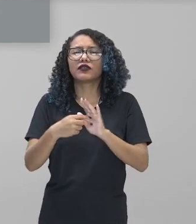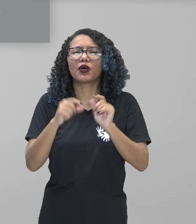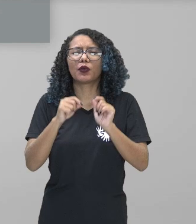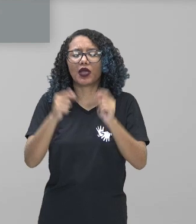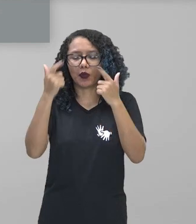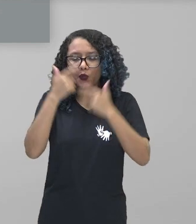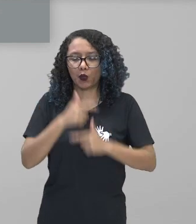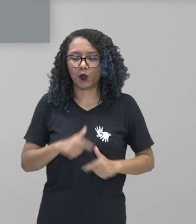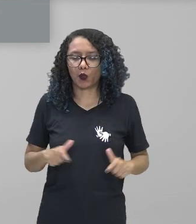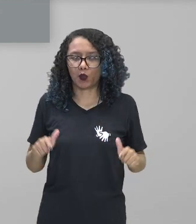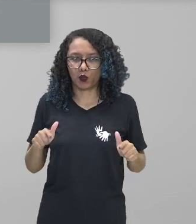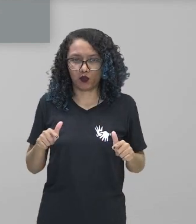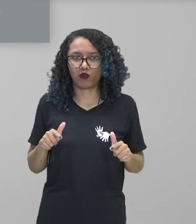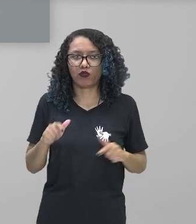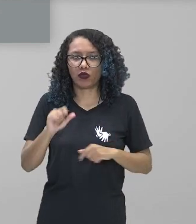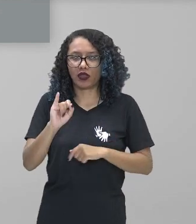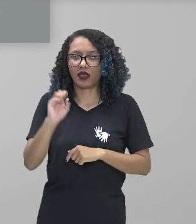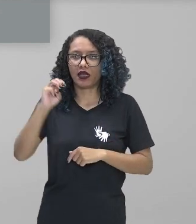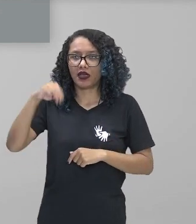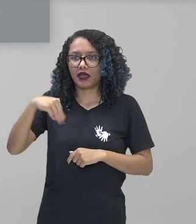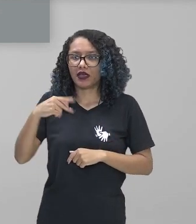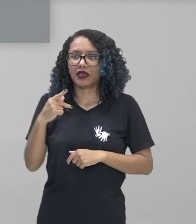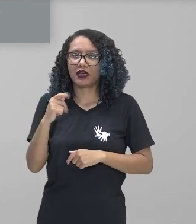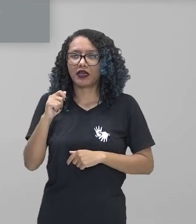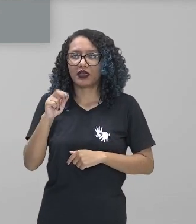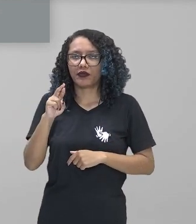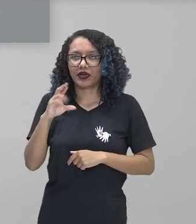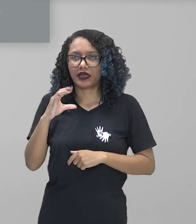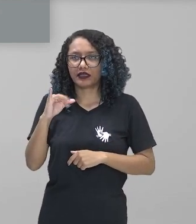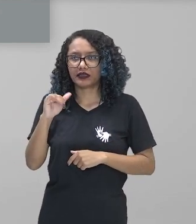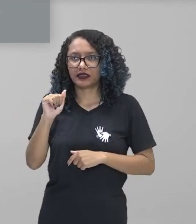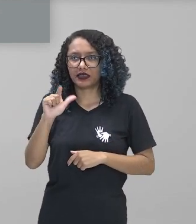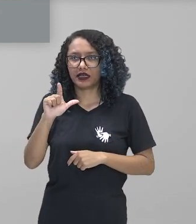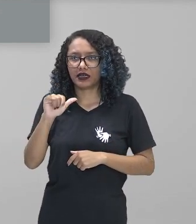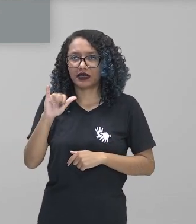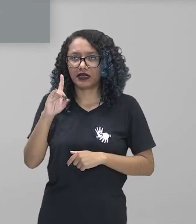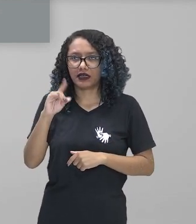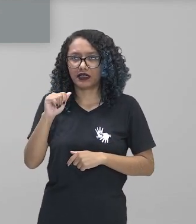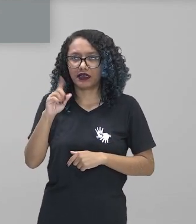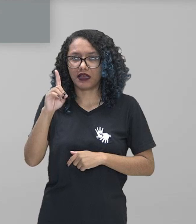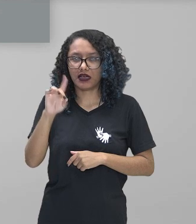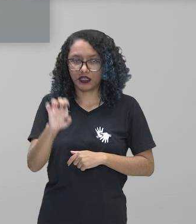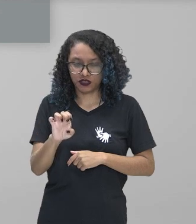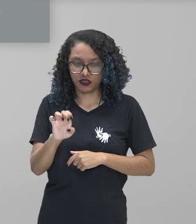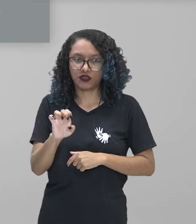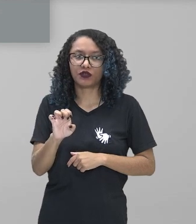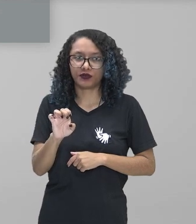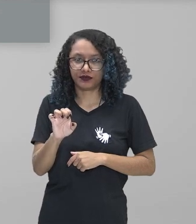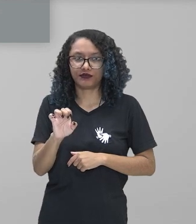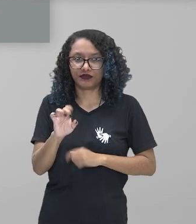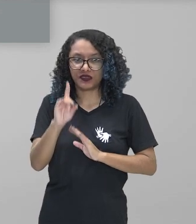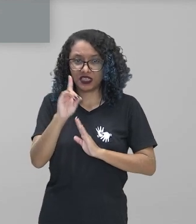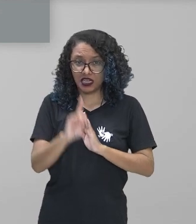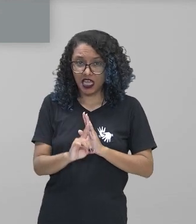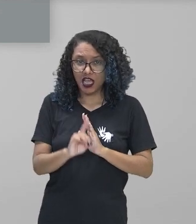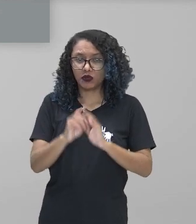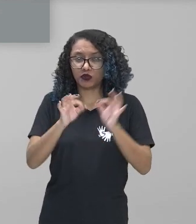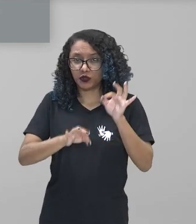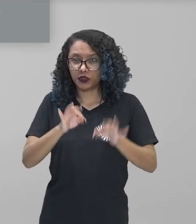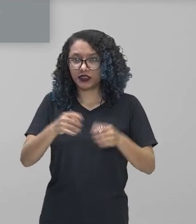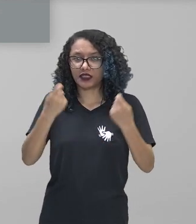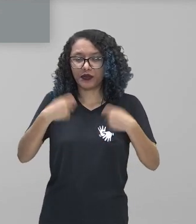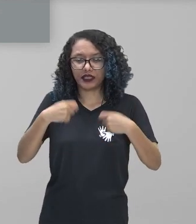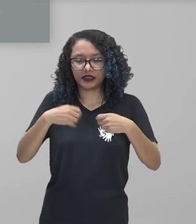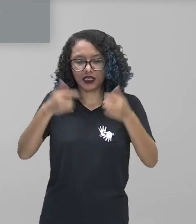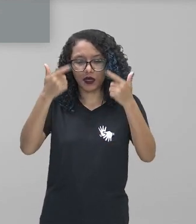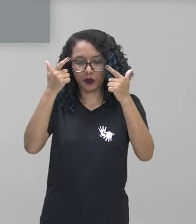dizer isso aí? Isso quer dizer, essa venda nos olhos, é que a justiça, o direito, ele tem que ser imparcial. Ele